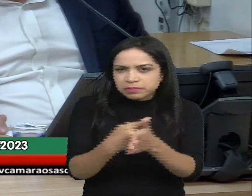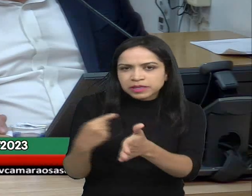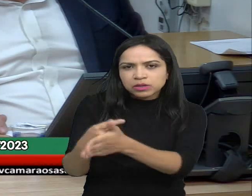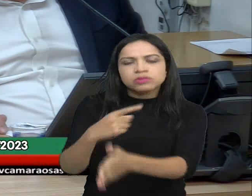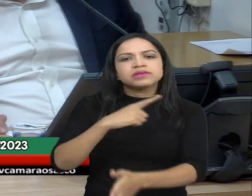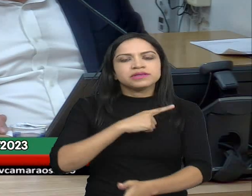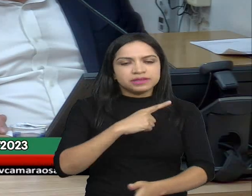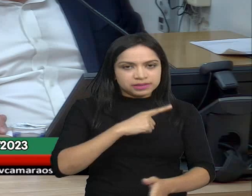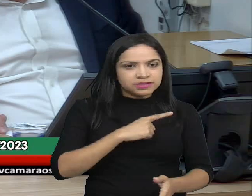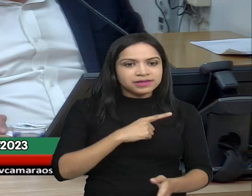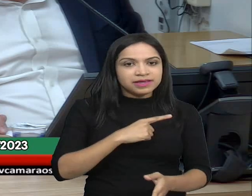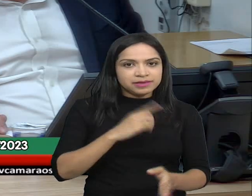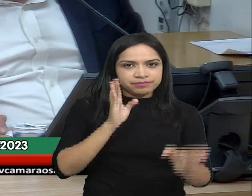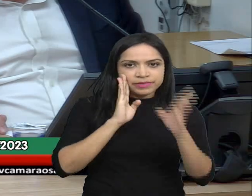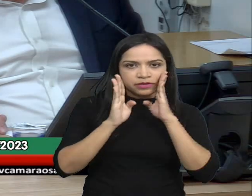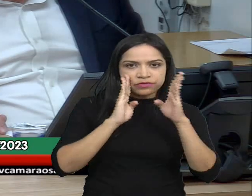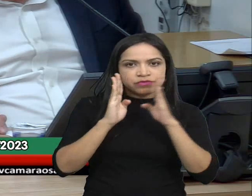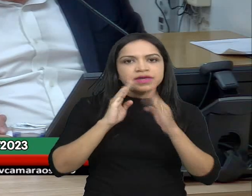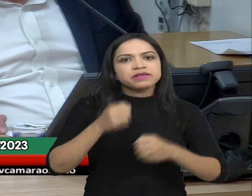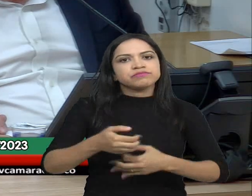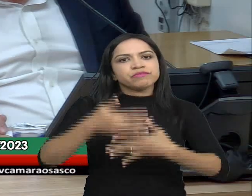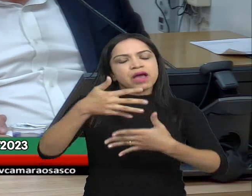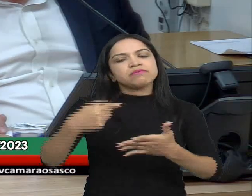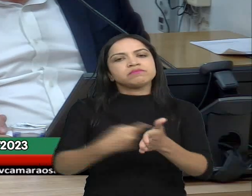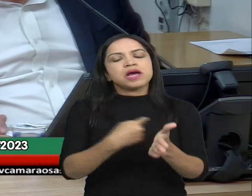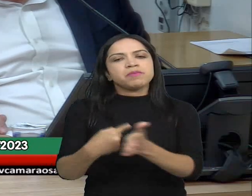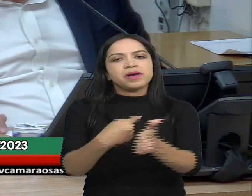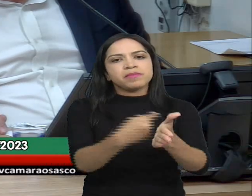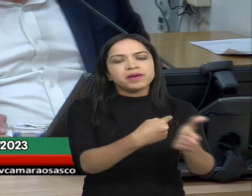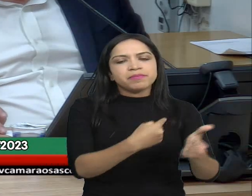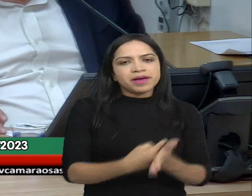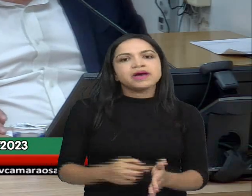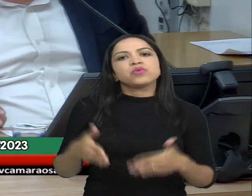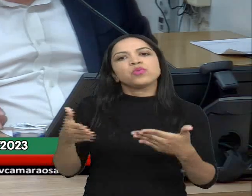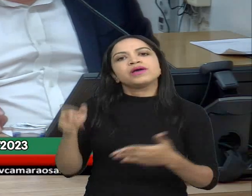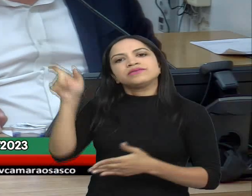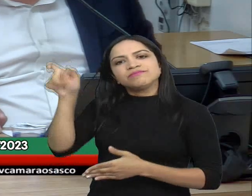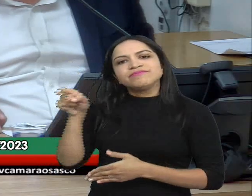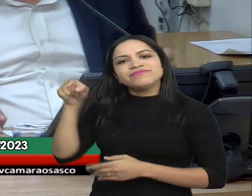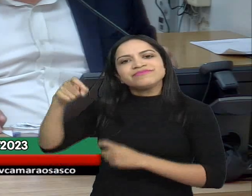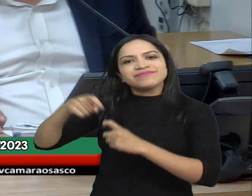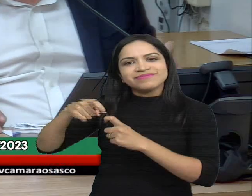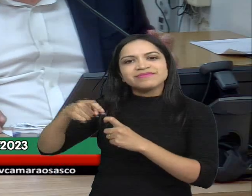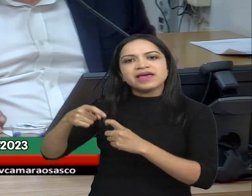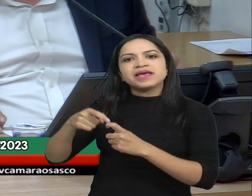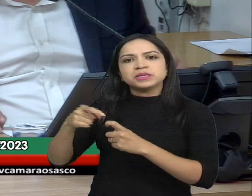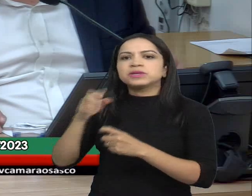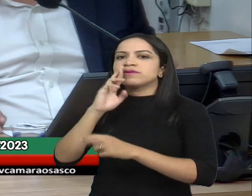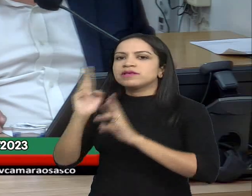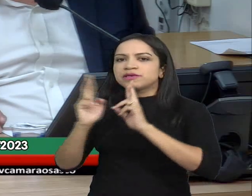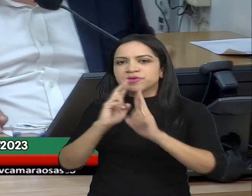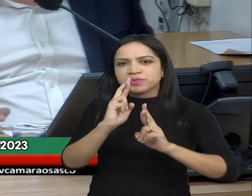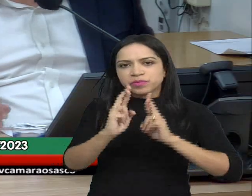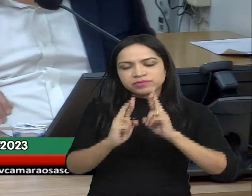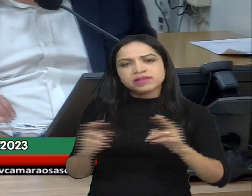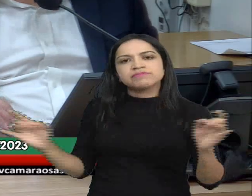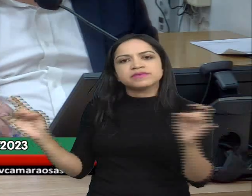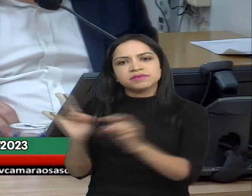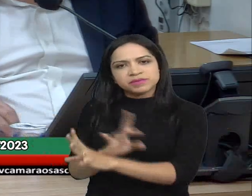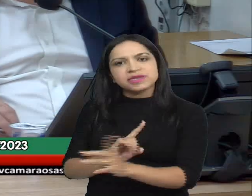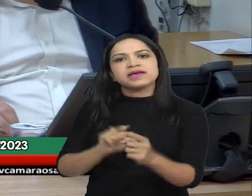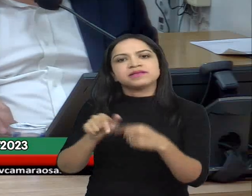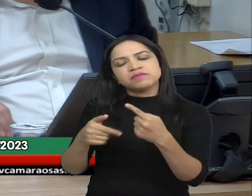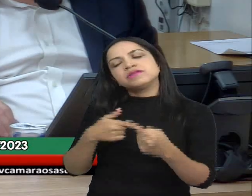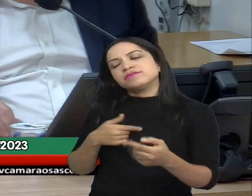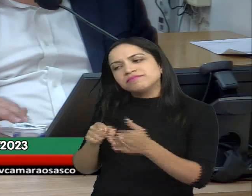Facebook, e para que o doutor possa responder para as pessoas de casa que estão nos assistindo. Eu vou tirar aqui 3,